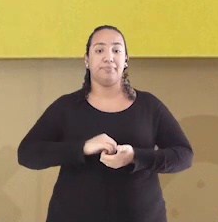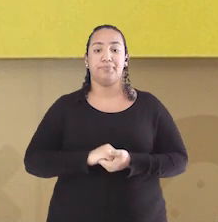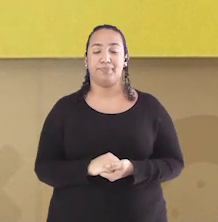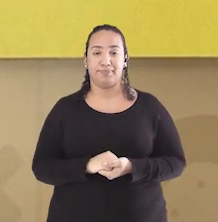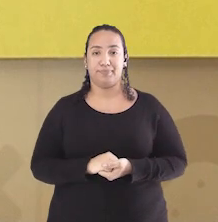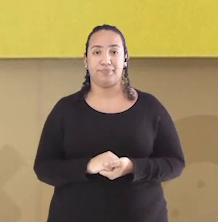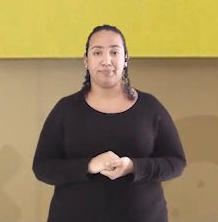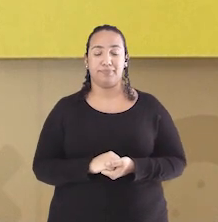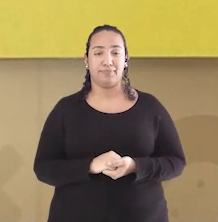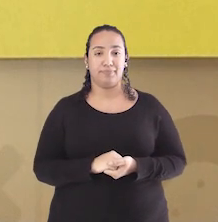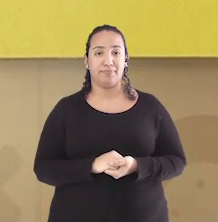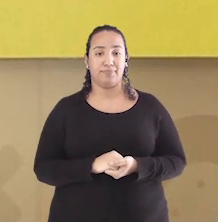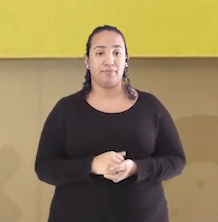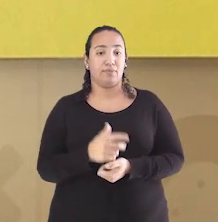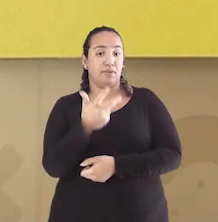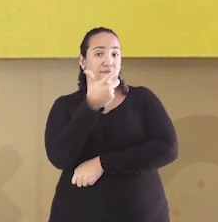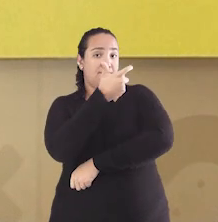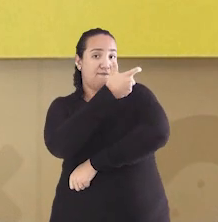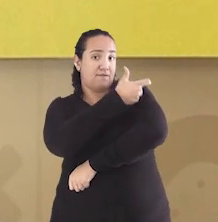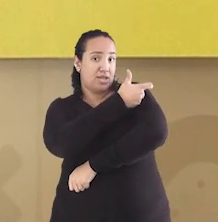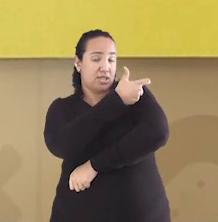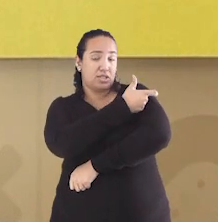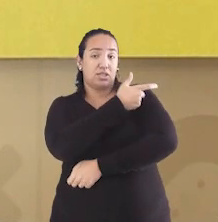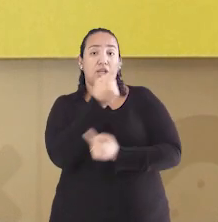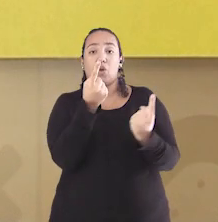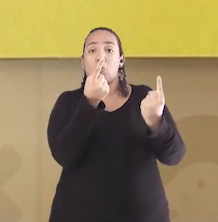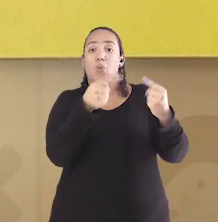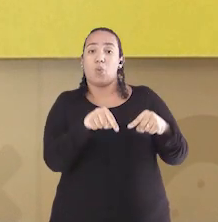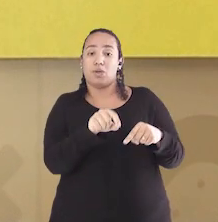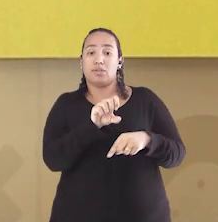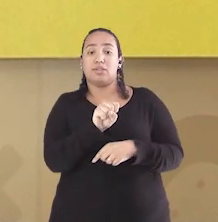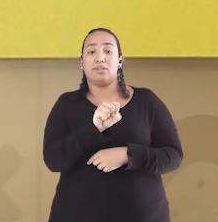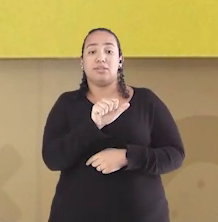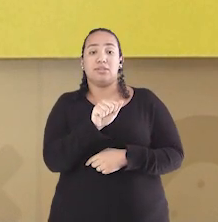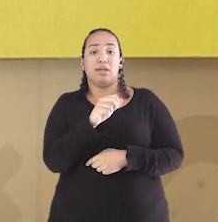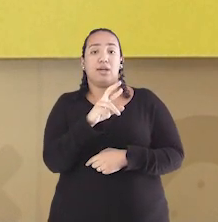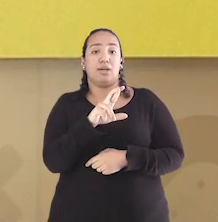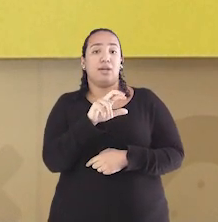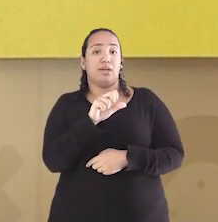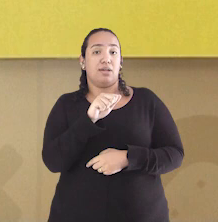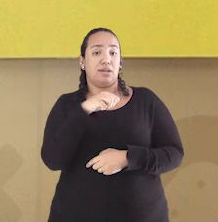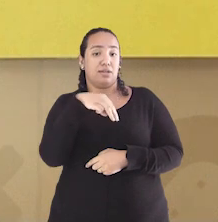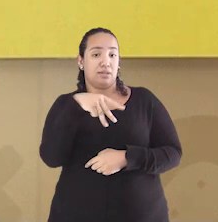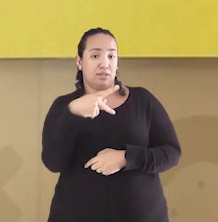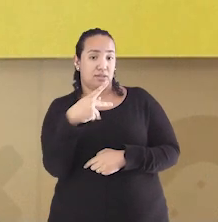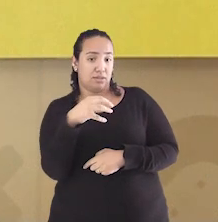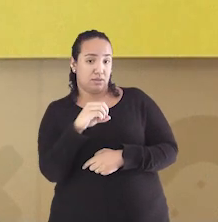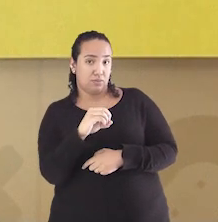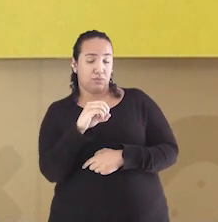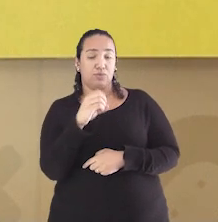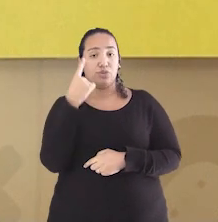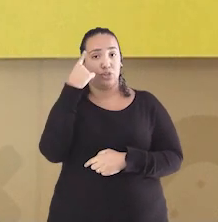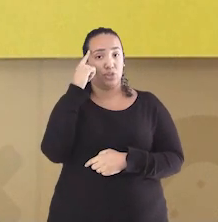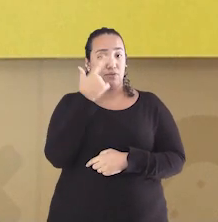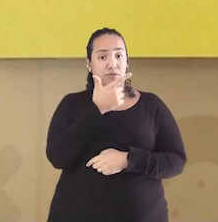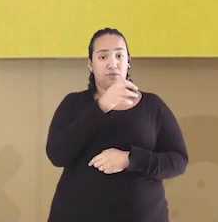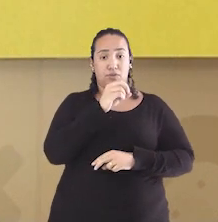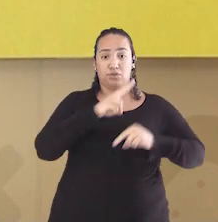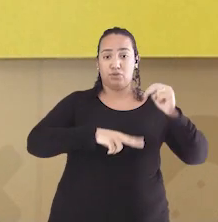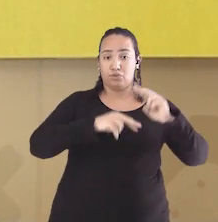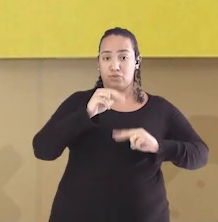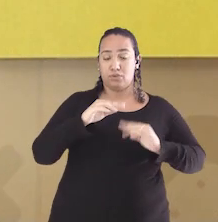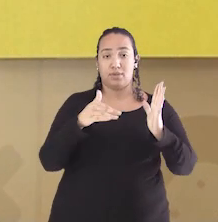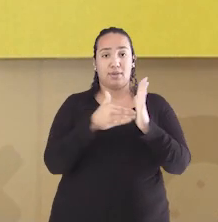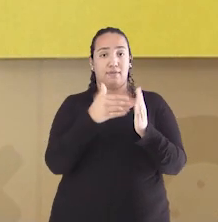aqui. Campanha de vacinação contra o sarampo. 20 de julho a 31 de agosto,